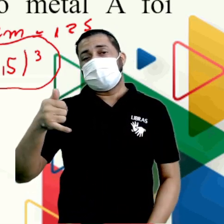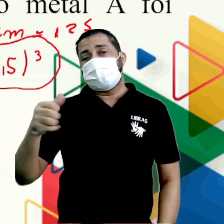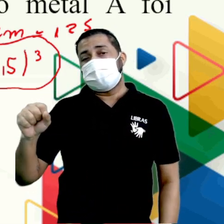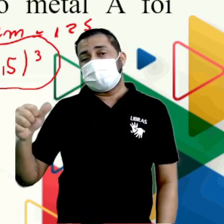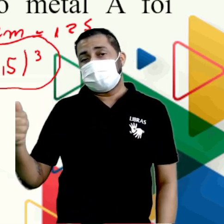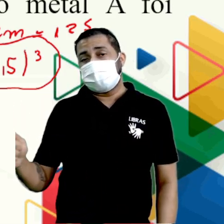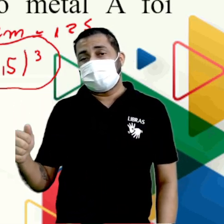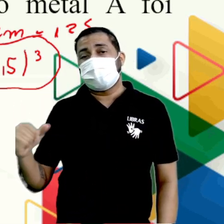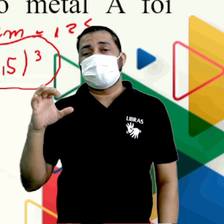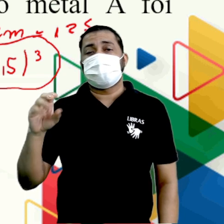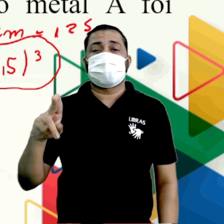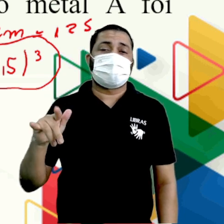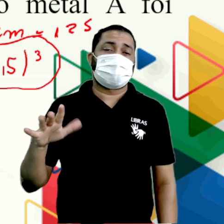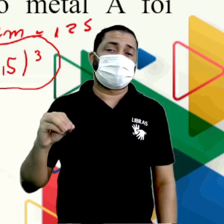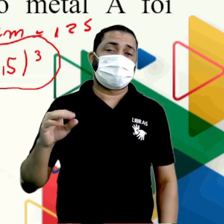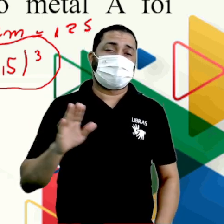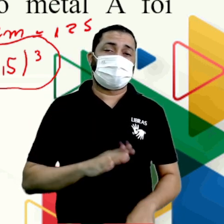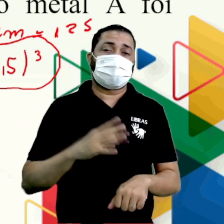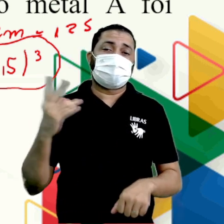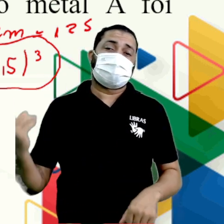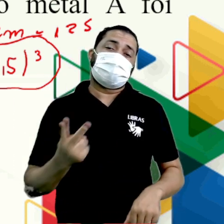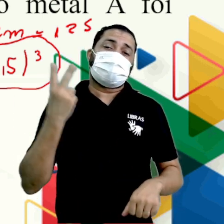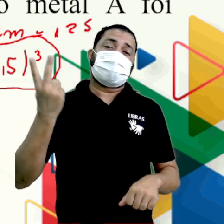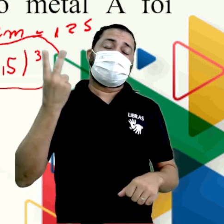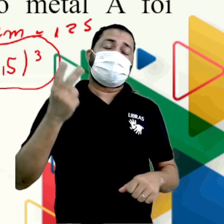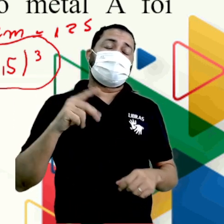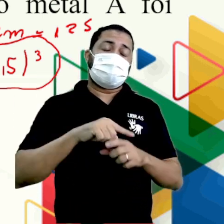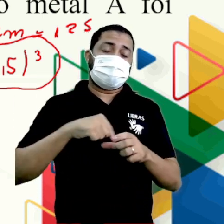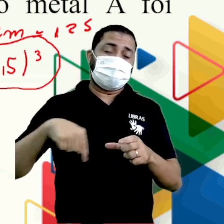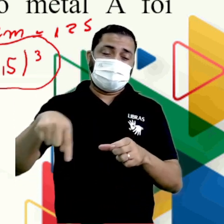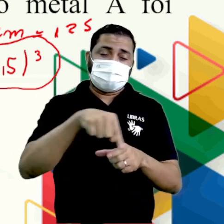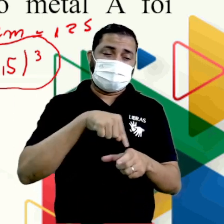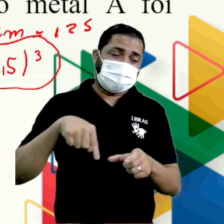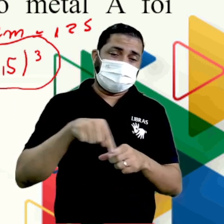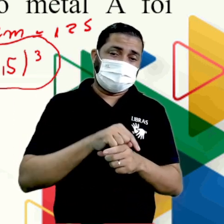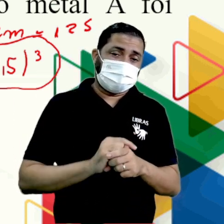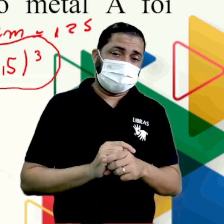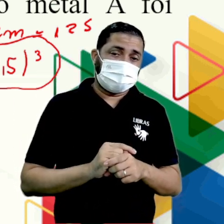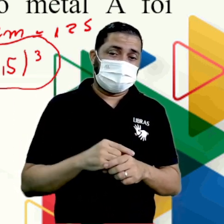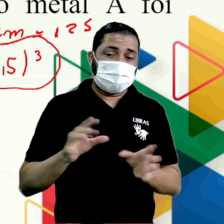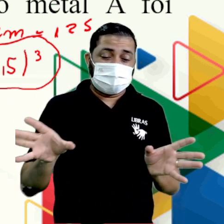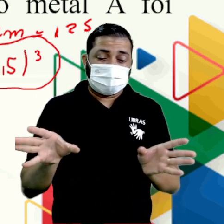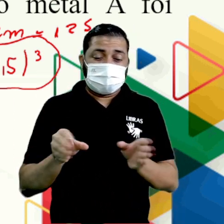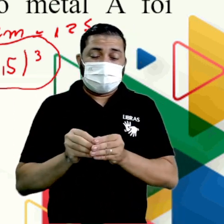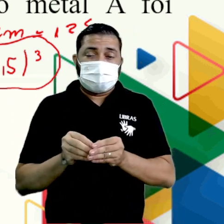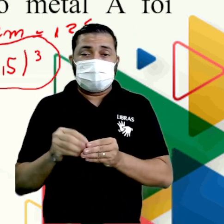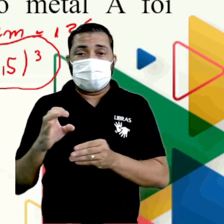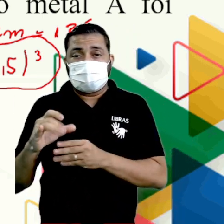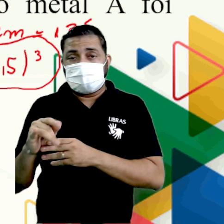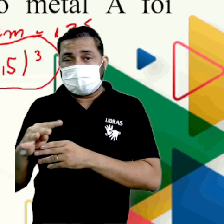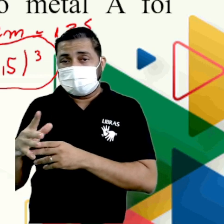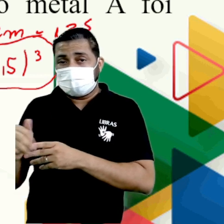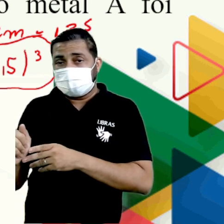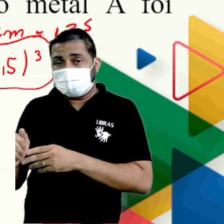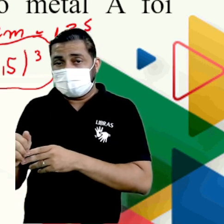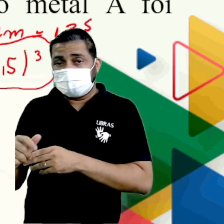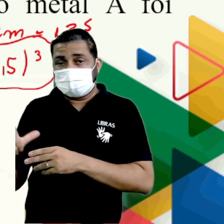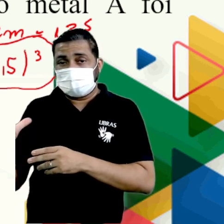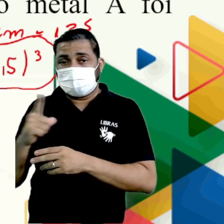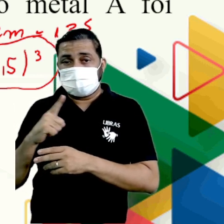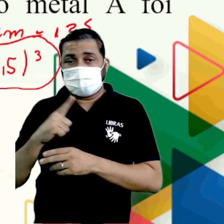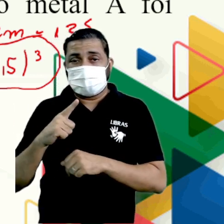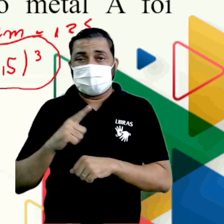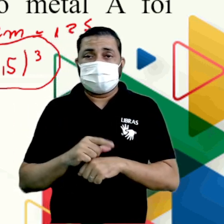o cubo é mais volumoso, enquanto que a esfera ela é mais compacta. Então, na prática, eu tenho uma esfera mais